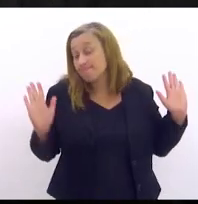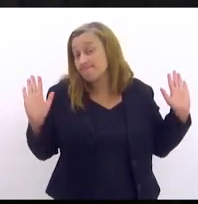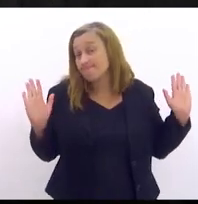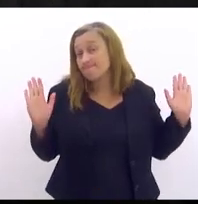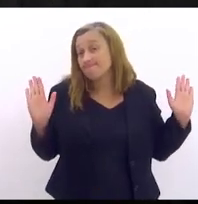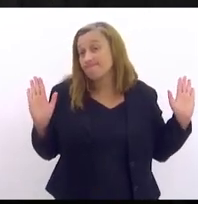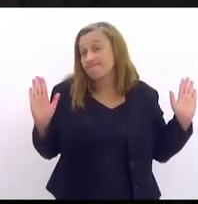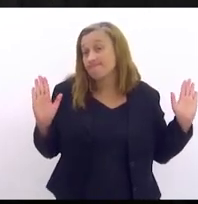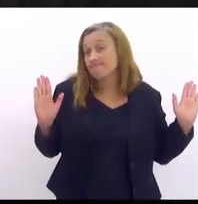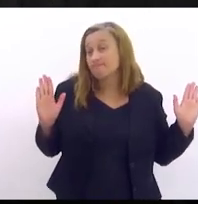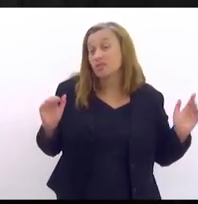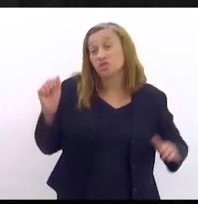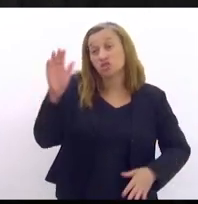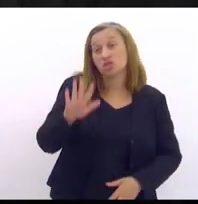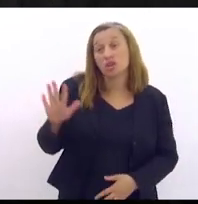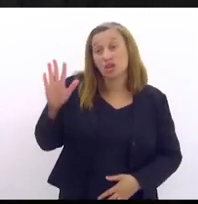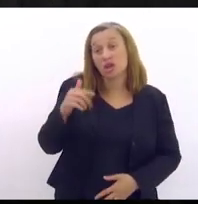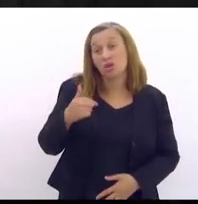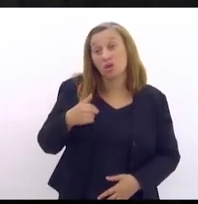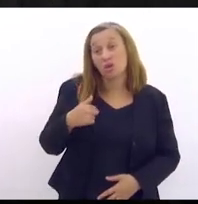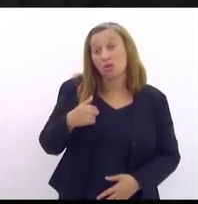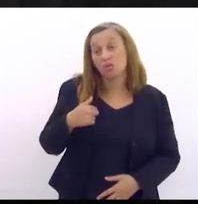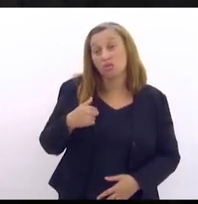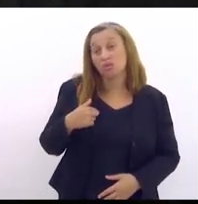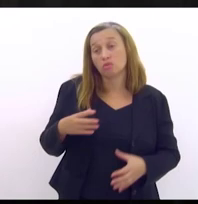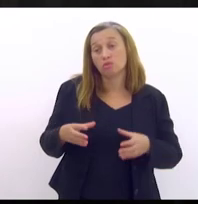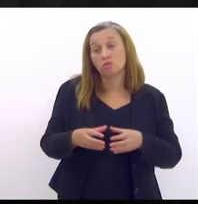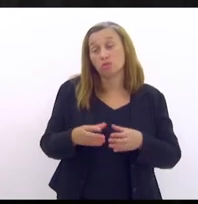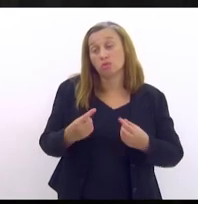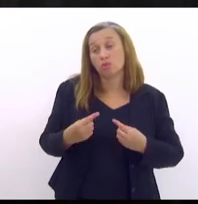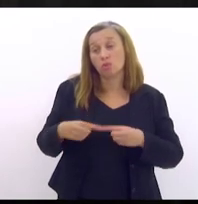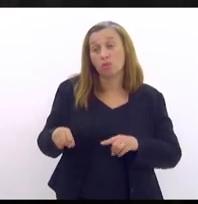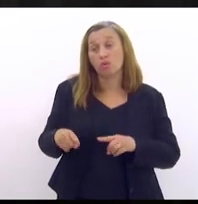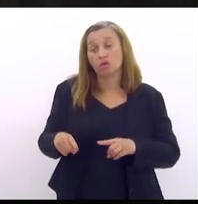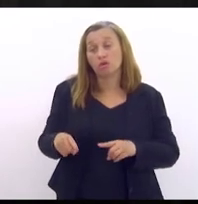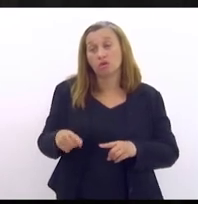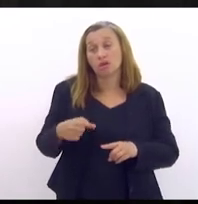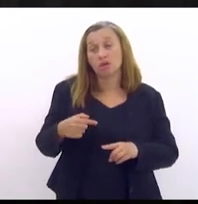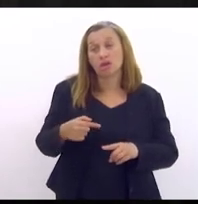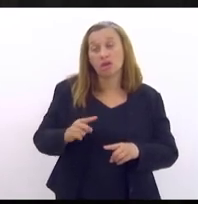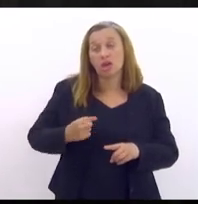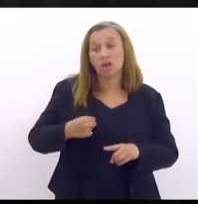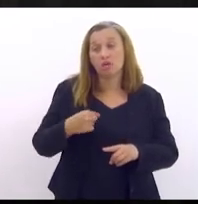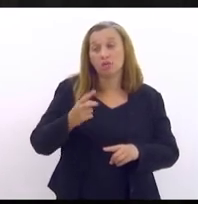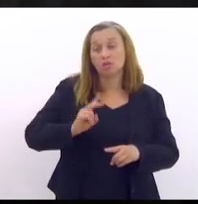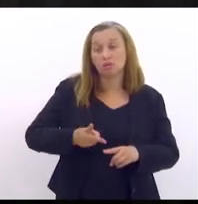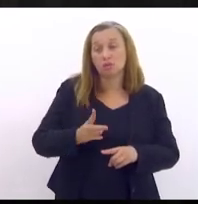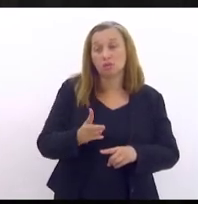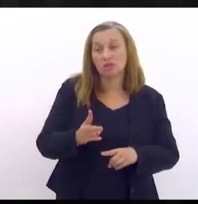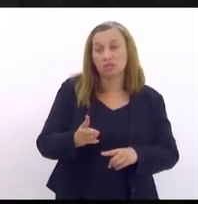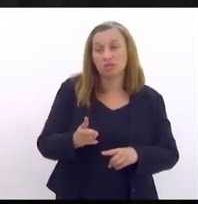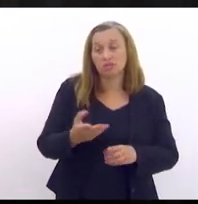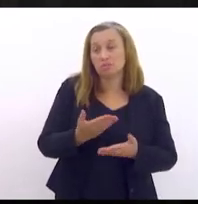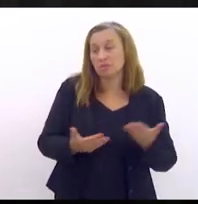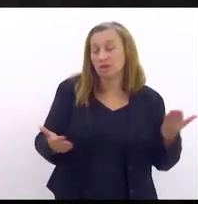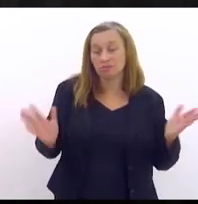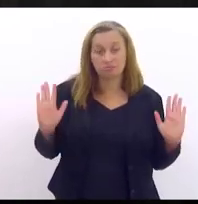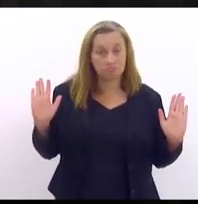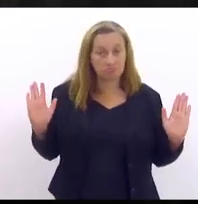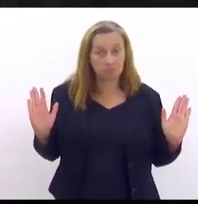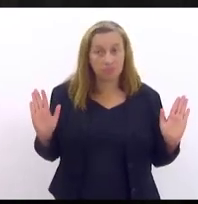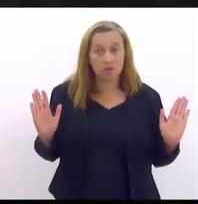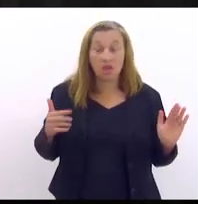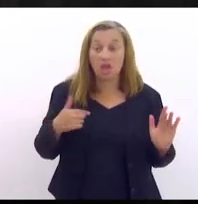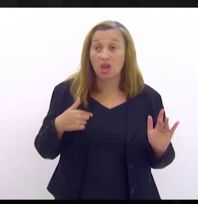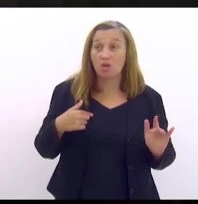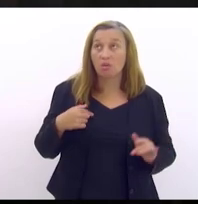E como, em geral, eu estou na oposição, eu sou quase sempre derrotado. Eu não